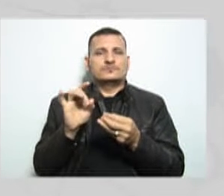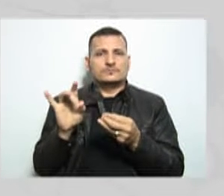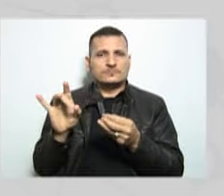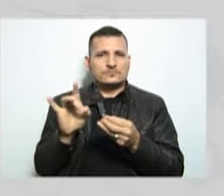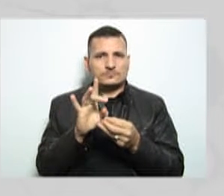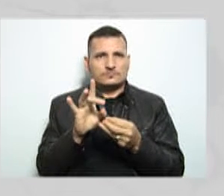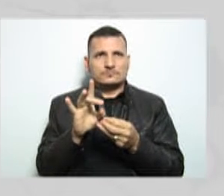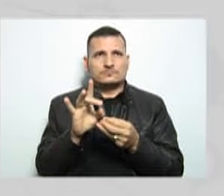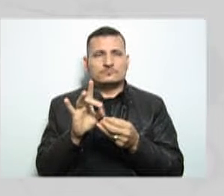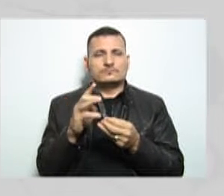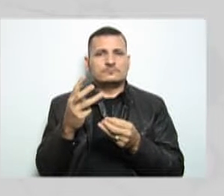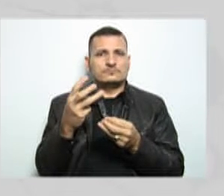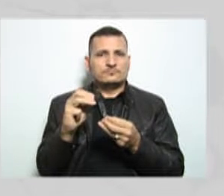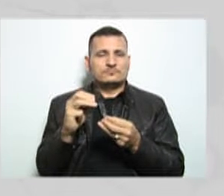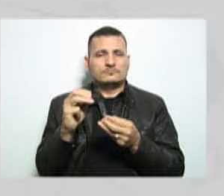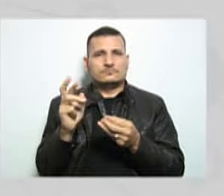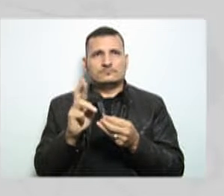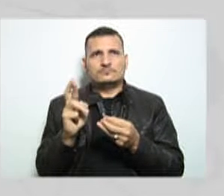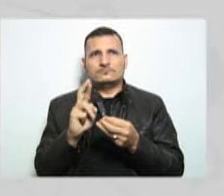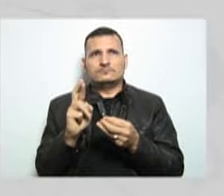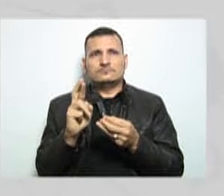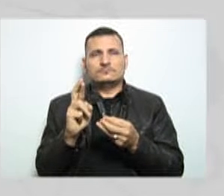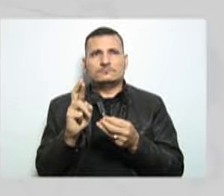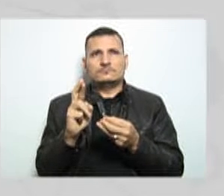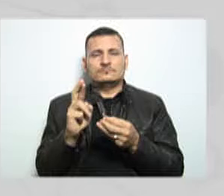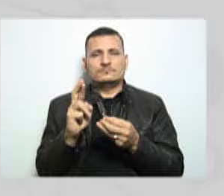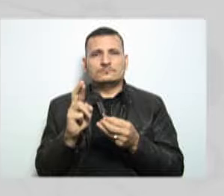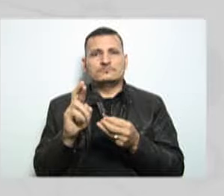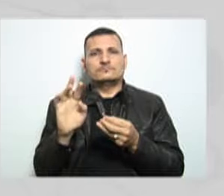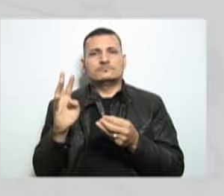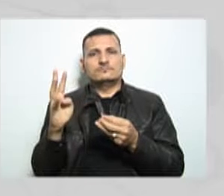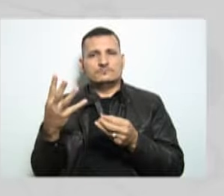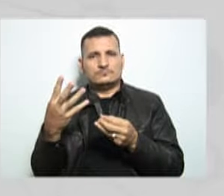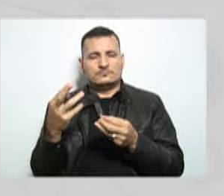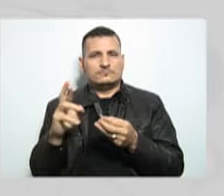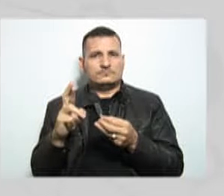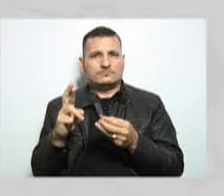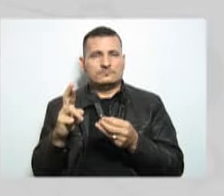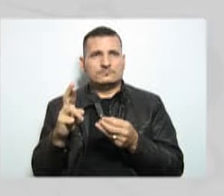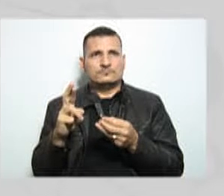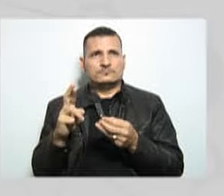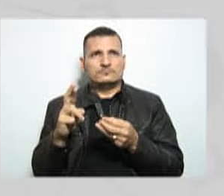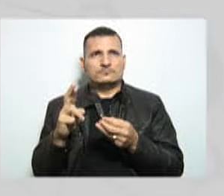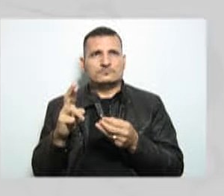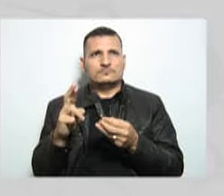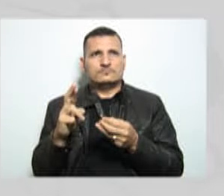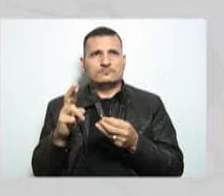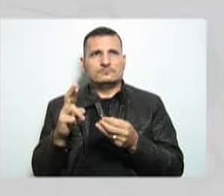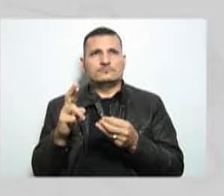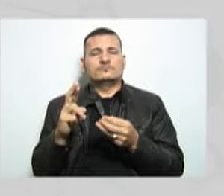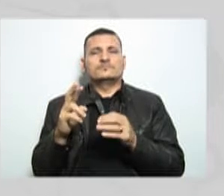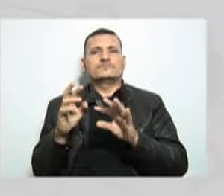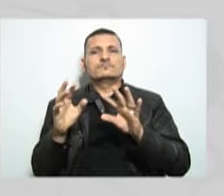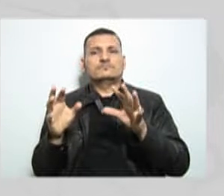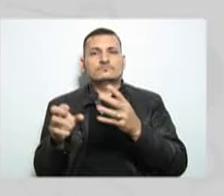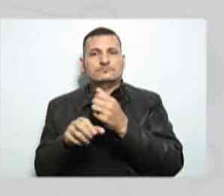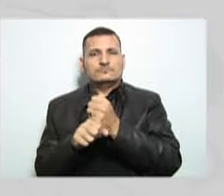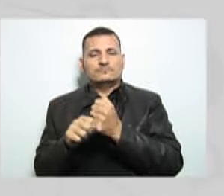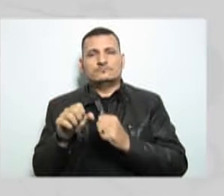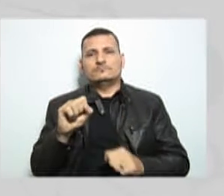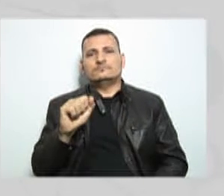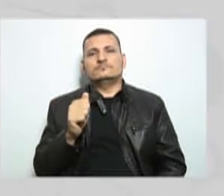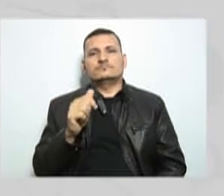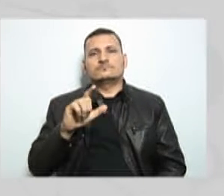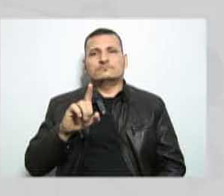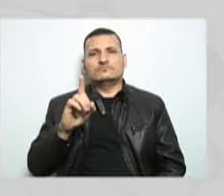de 30 reais que eu tinha a 4 reais. Faço o meu saldo final aqui, coloco o